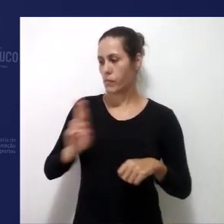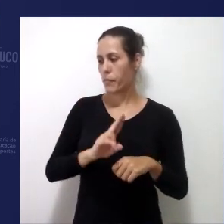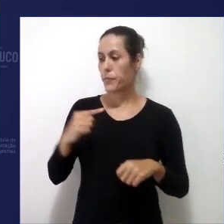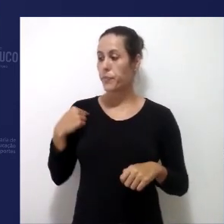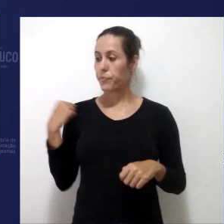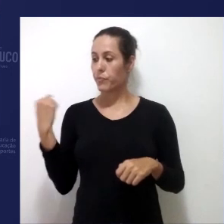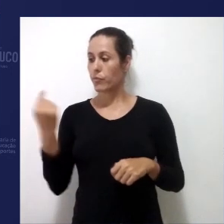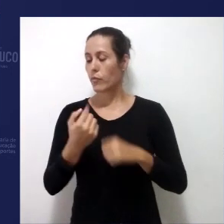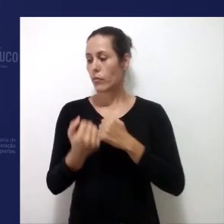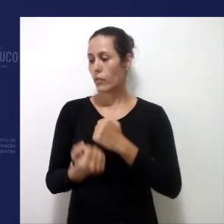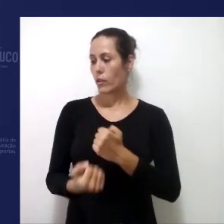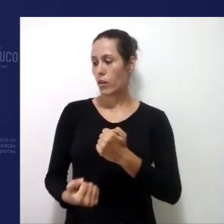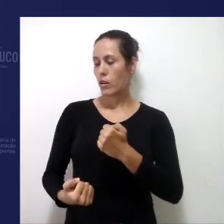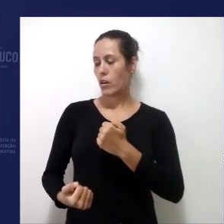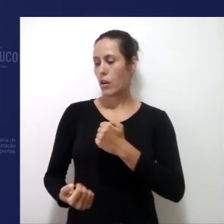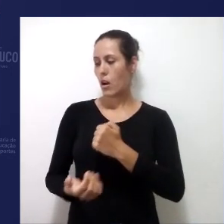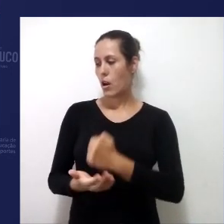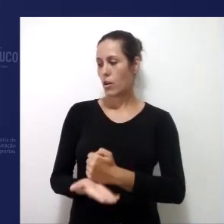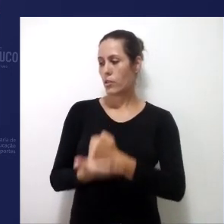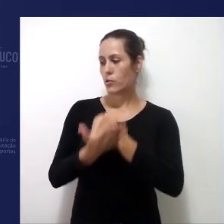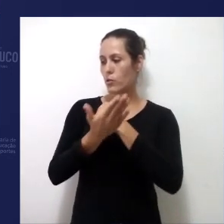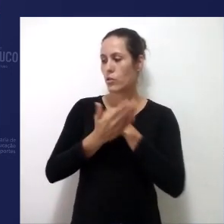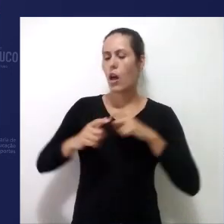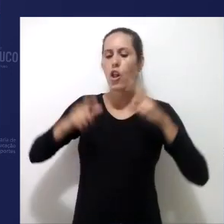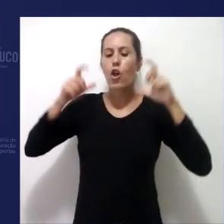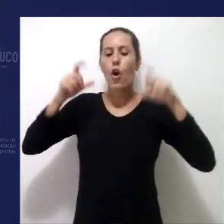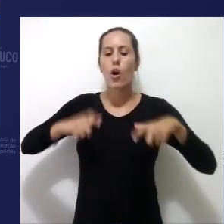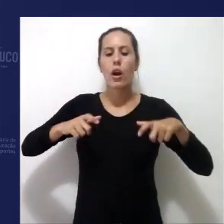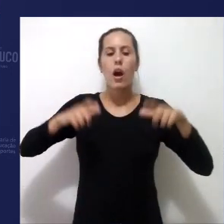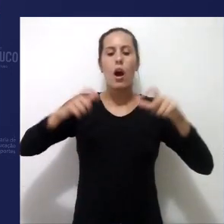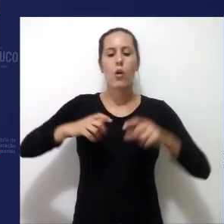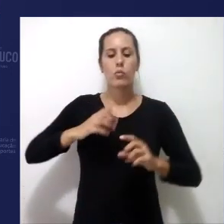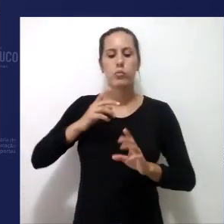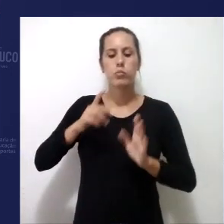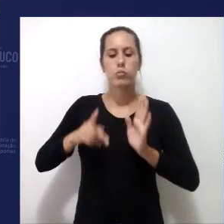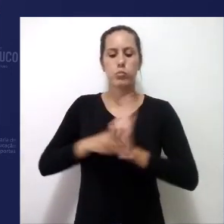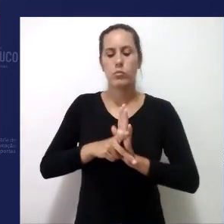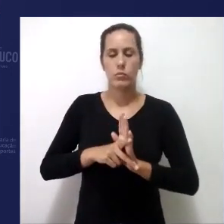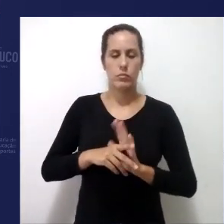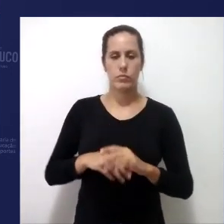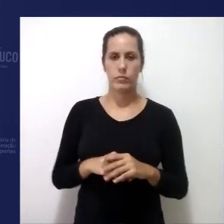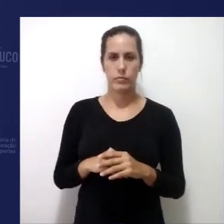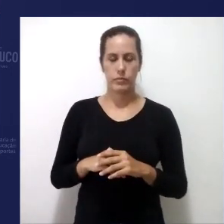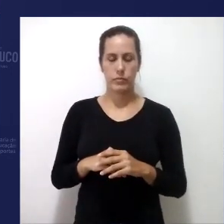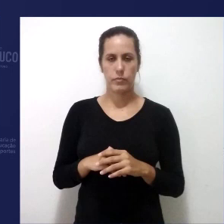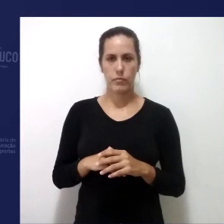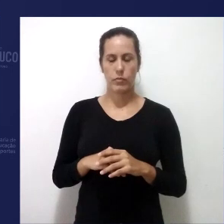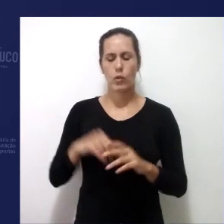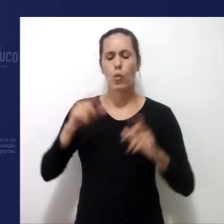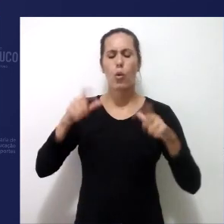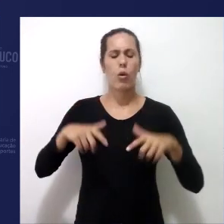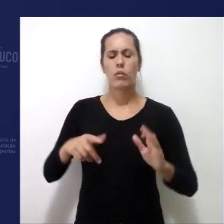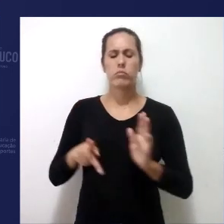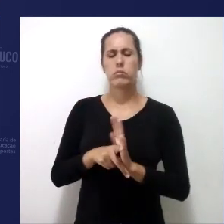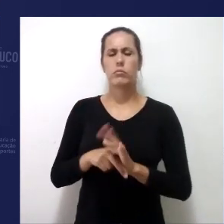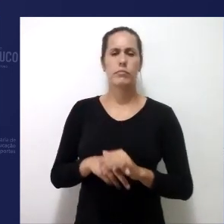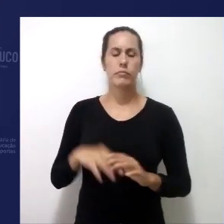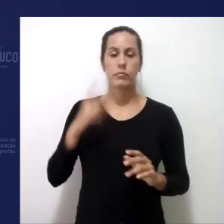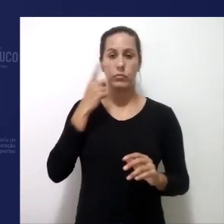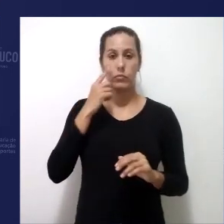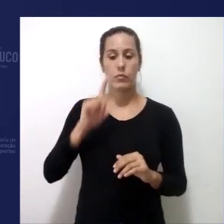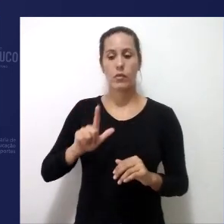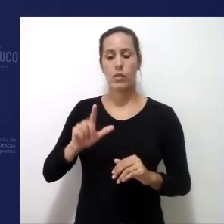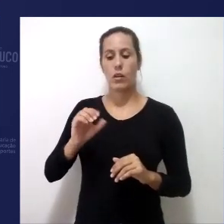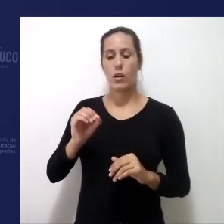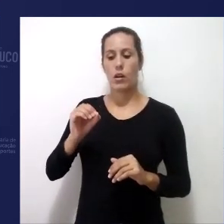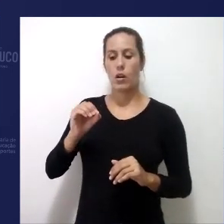e são utilizadas para nos auxiliar a localizar determinados pontos na Terra. Então a gente